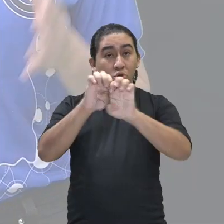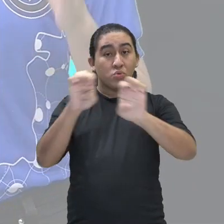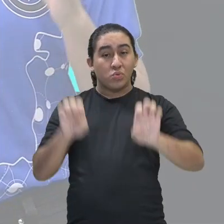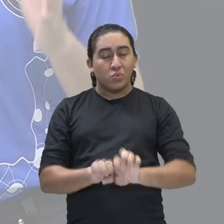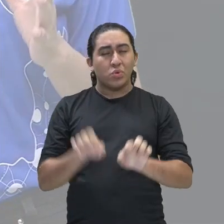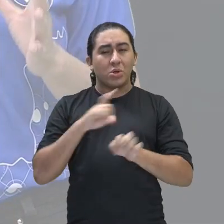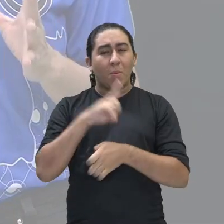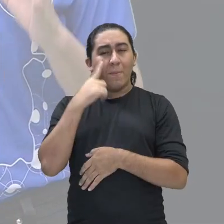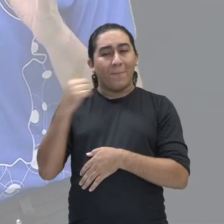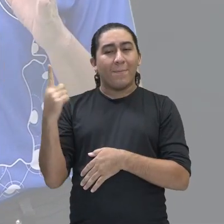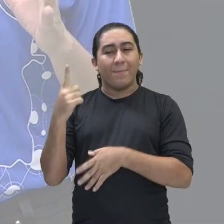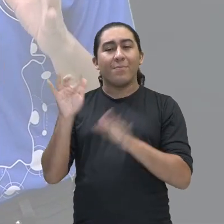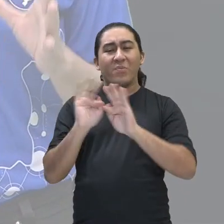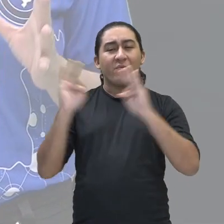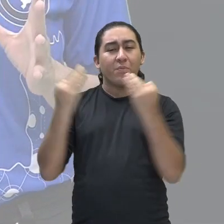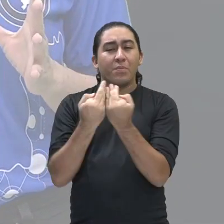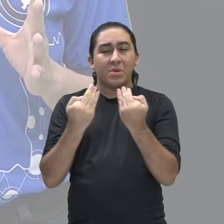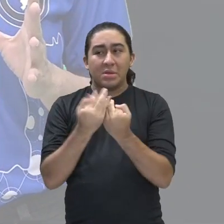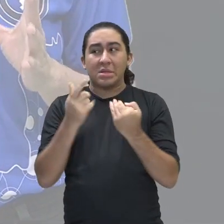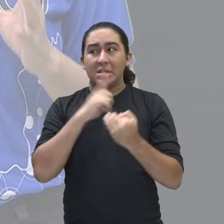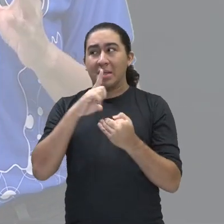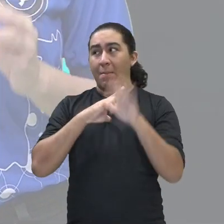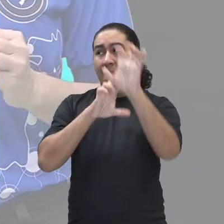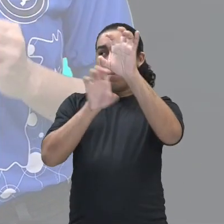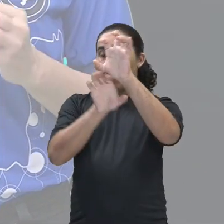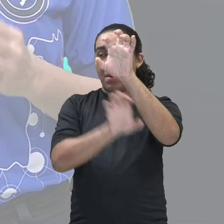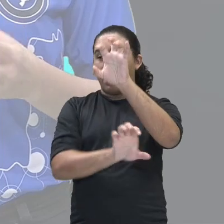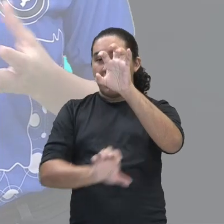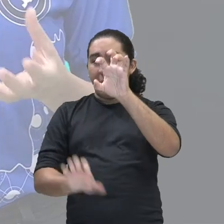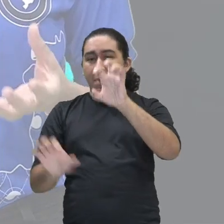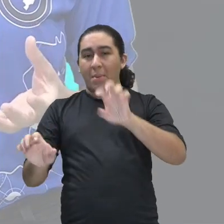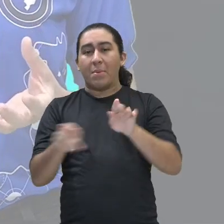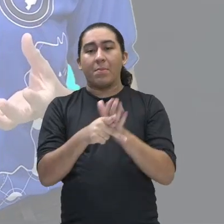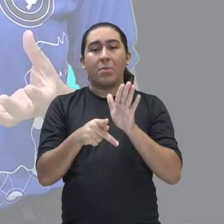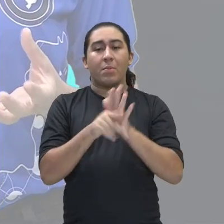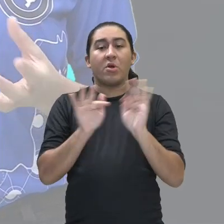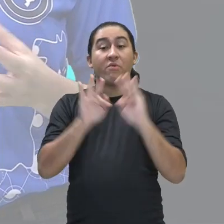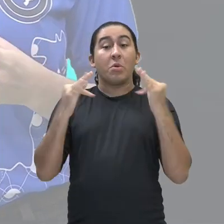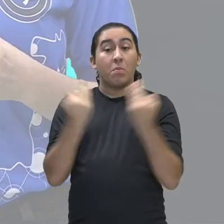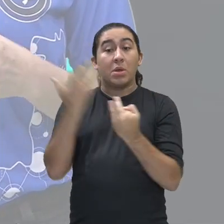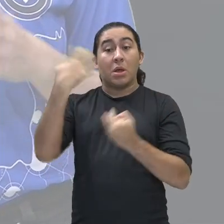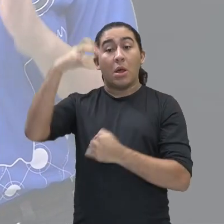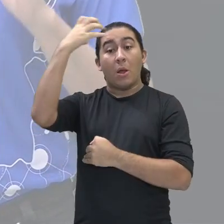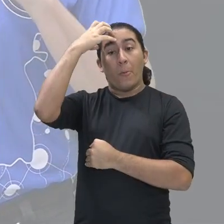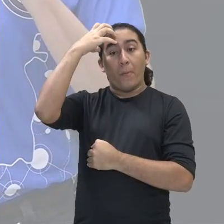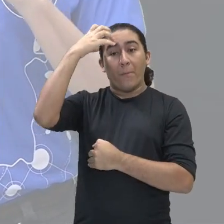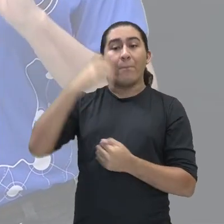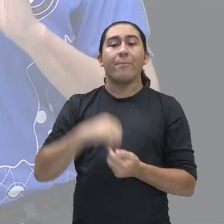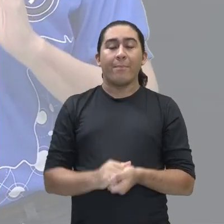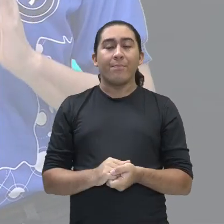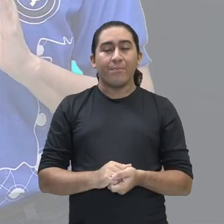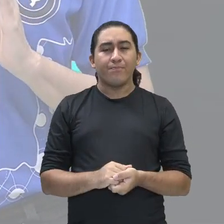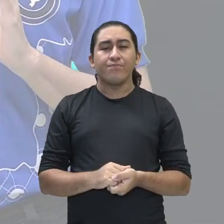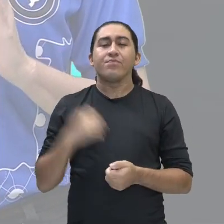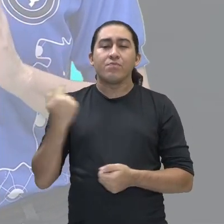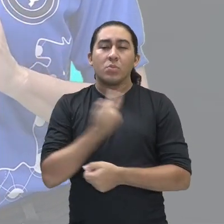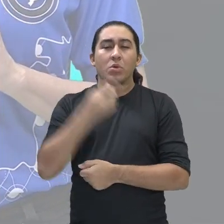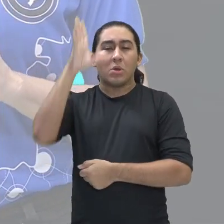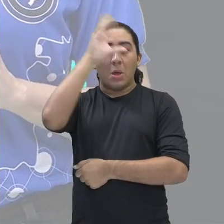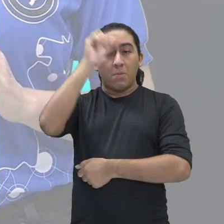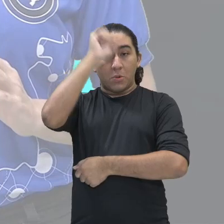uma família, uma árvore genealógica, né, da família real, certo? E aí a gente vai aprender a